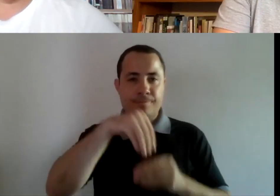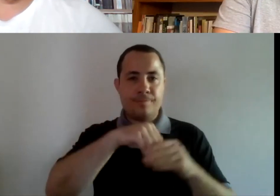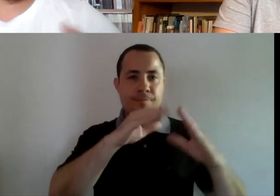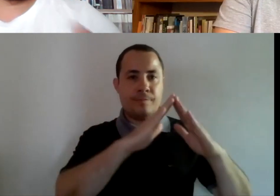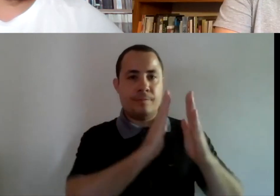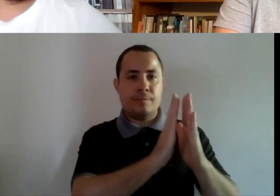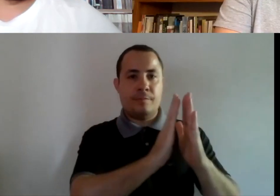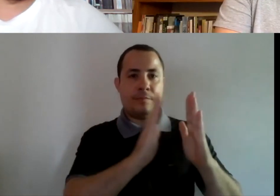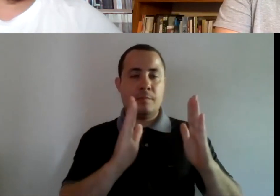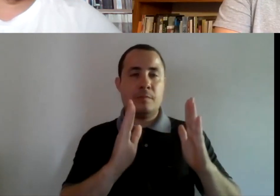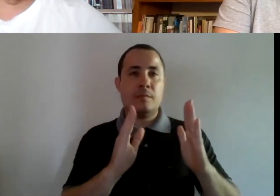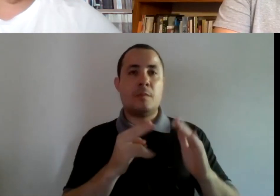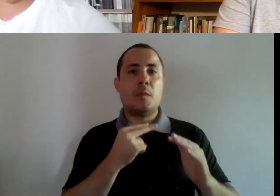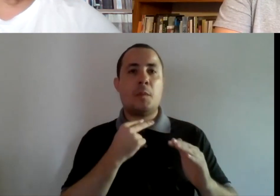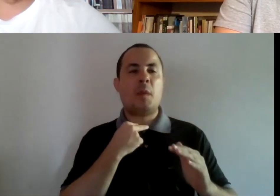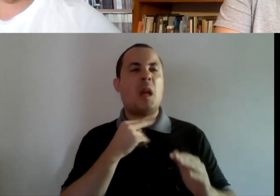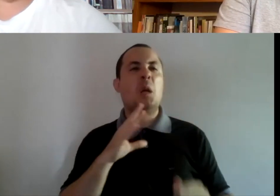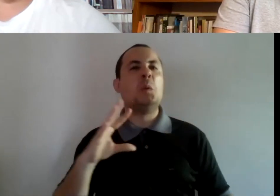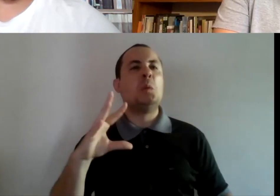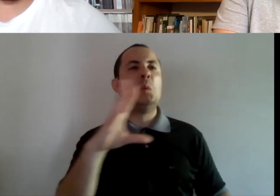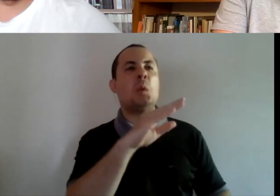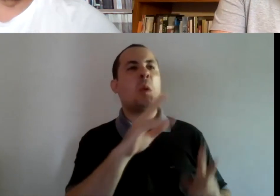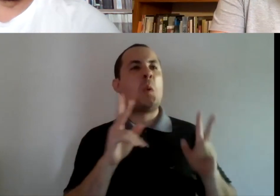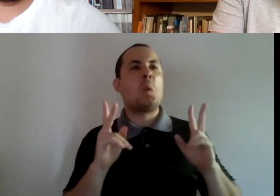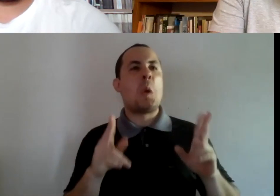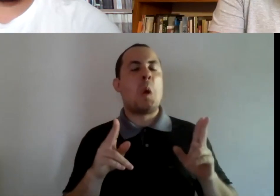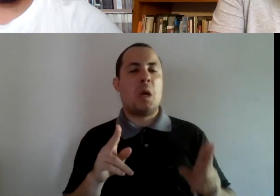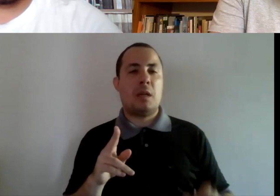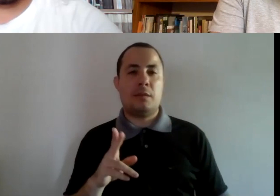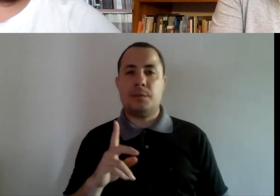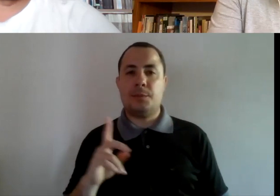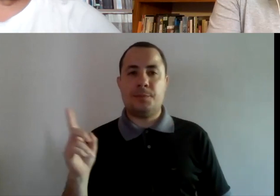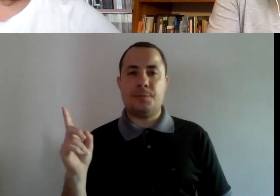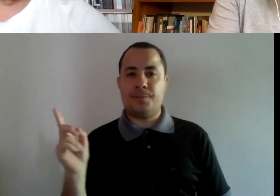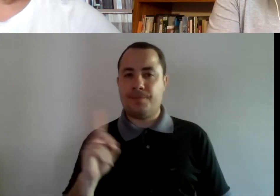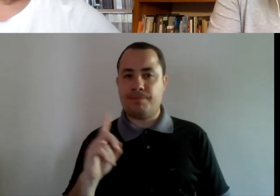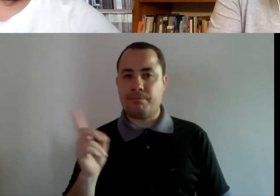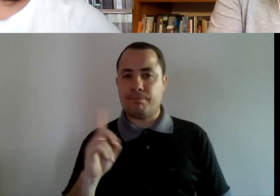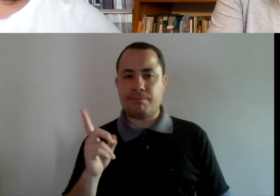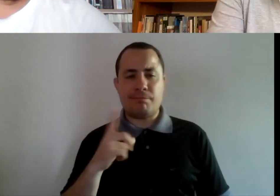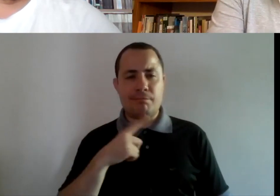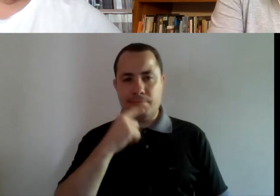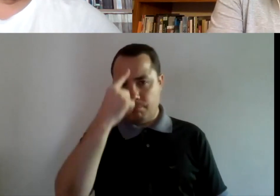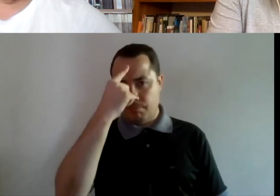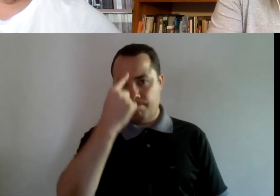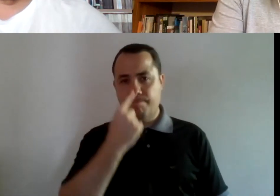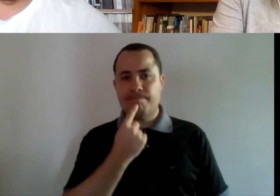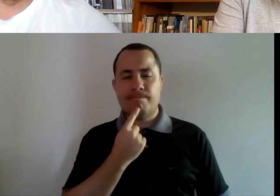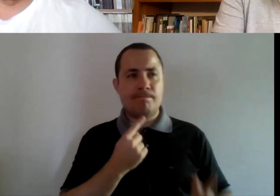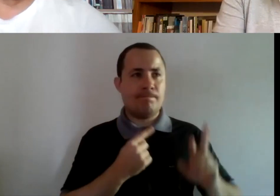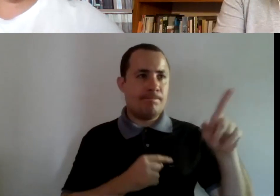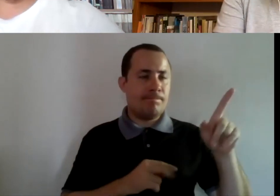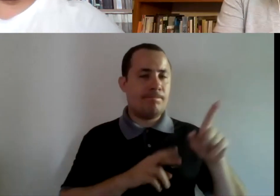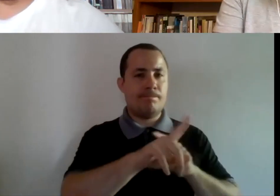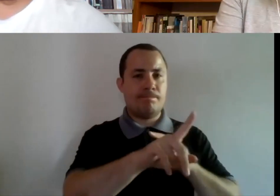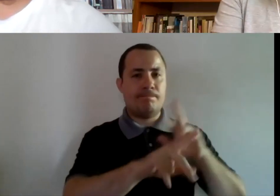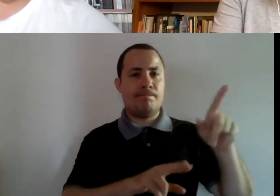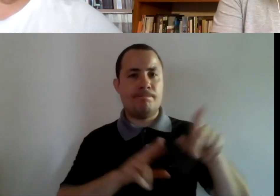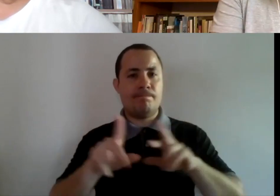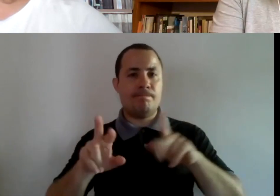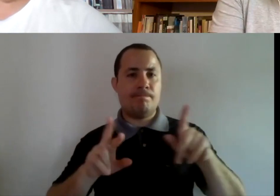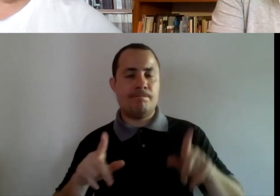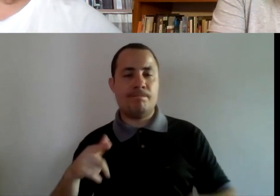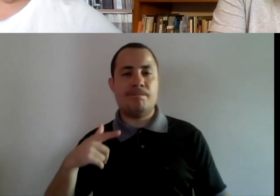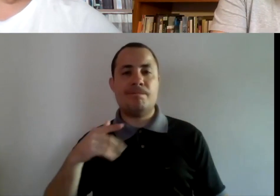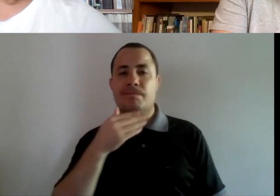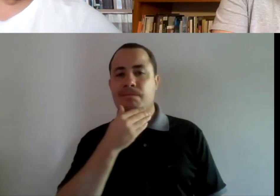pode generalizar nada disso, né? Porque você tem muitos perfis diferentes. Então, a poesia brasileira, o Ubiratã mandou uma outra